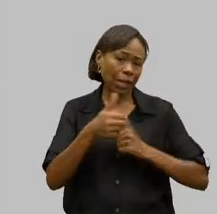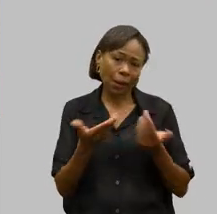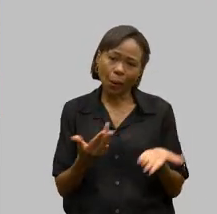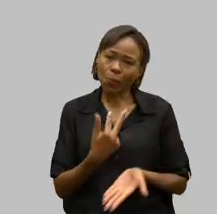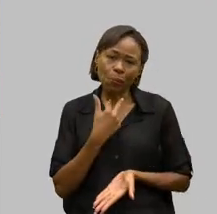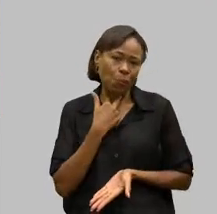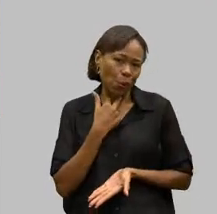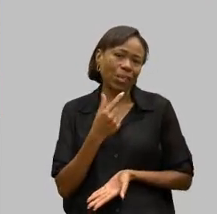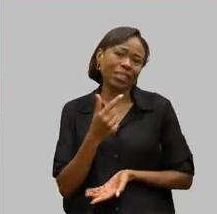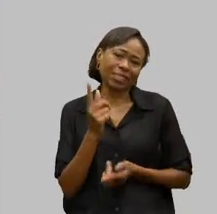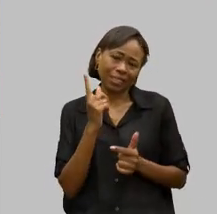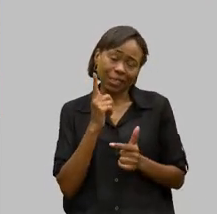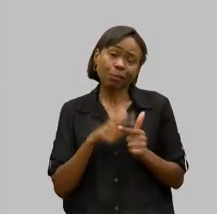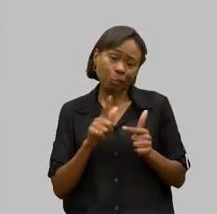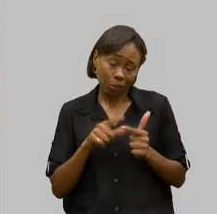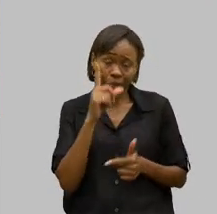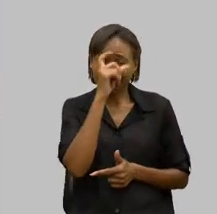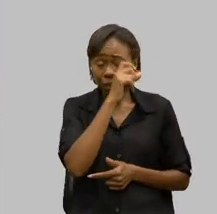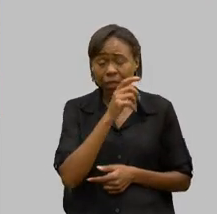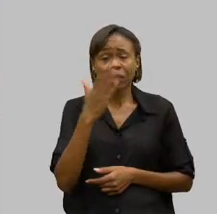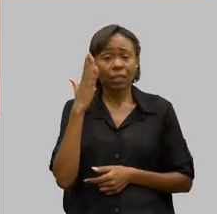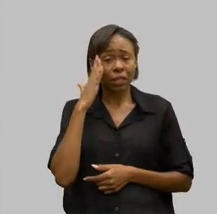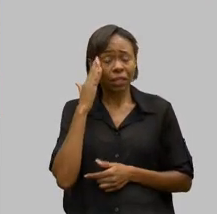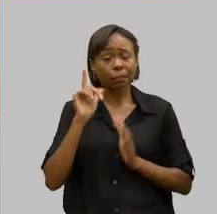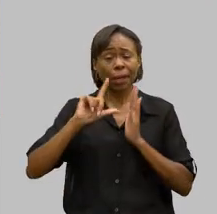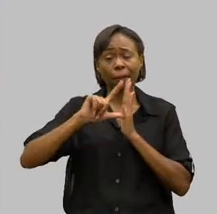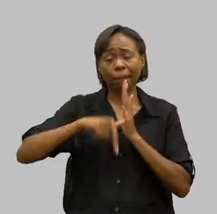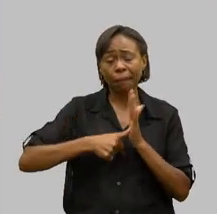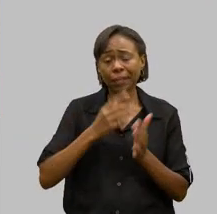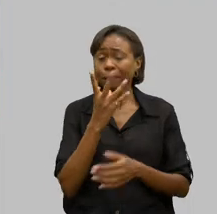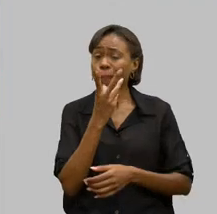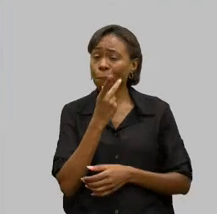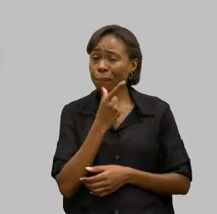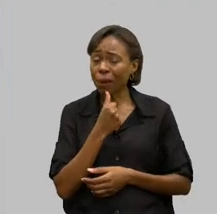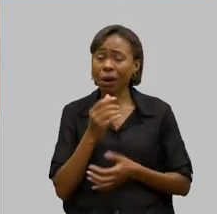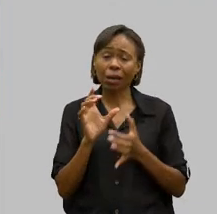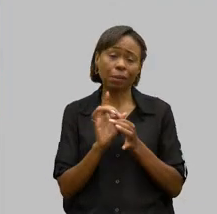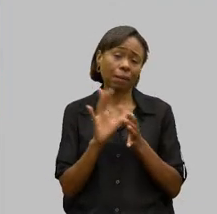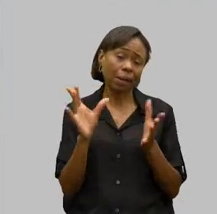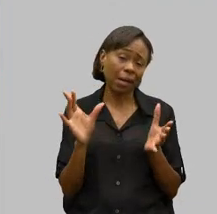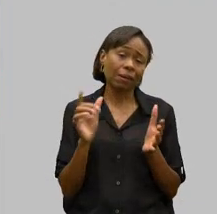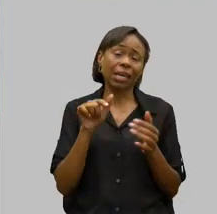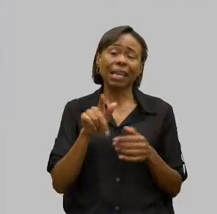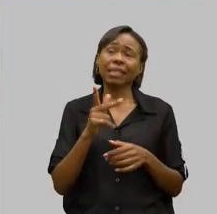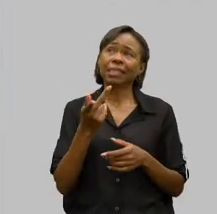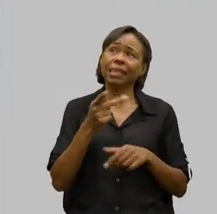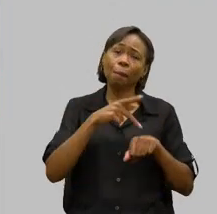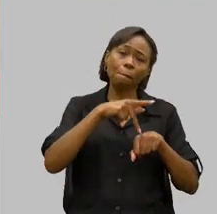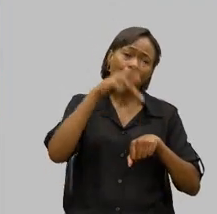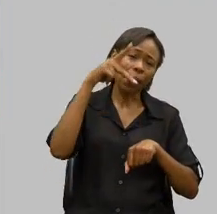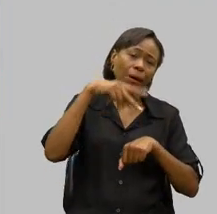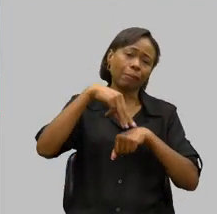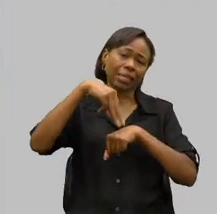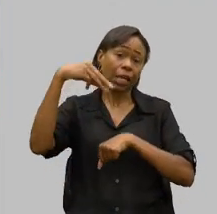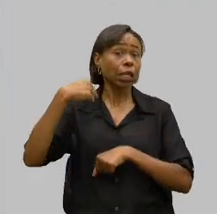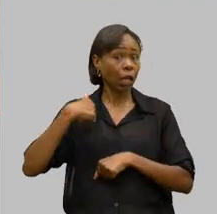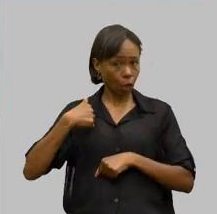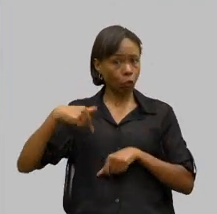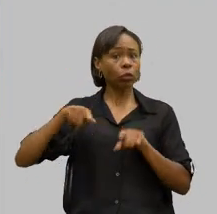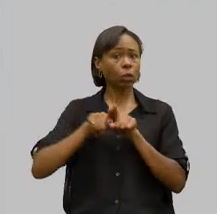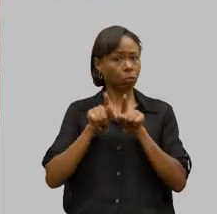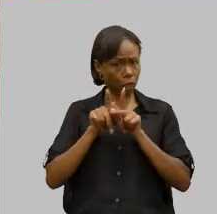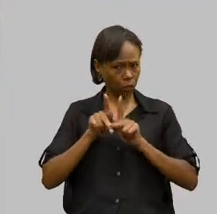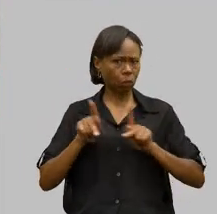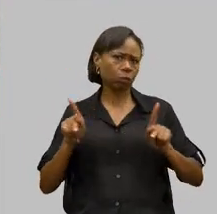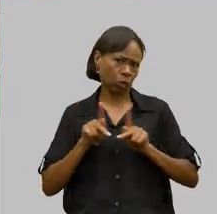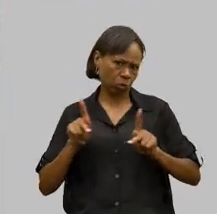demora realmente para que essas concessões de mestrado, de pós, que aconteçam, eu também sou da rede, a